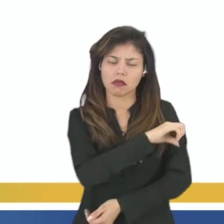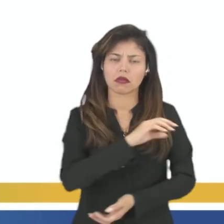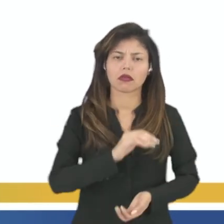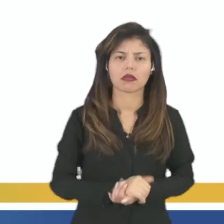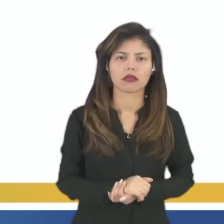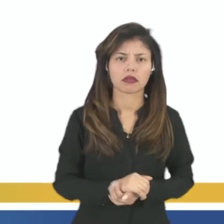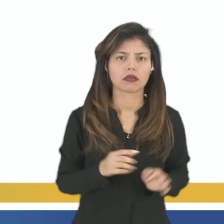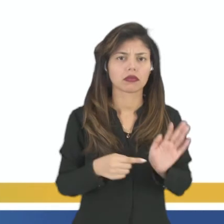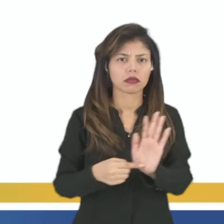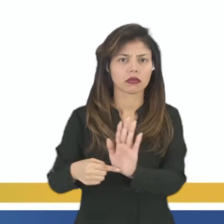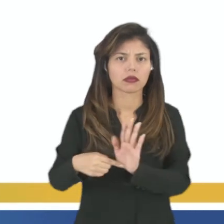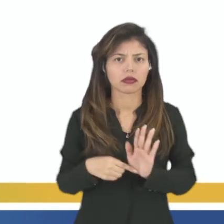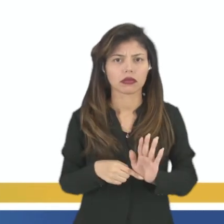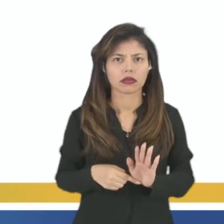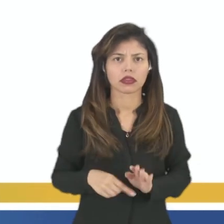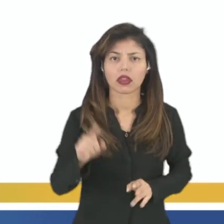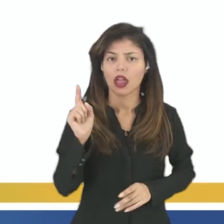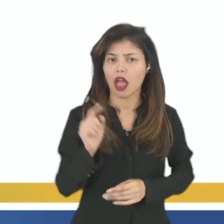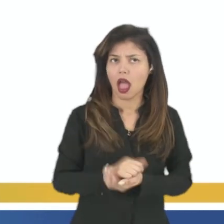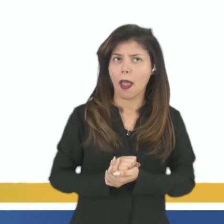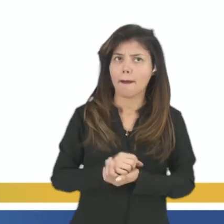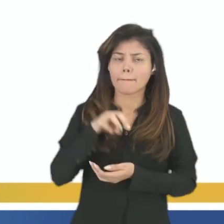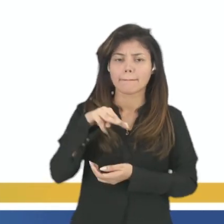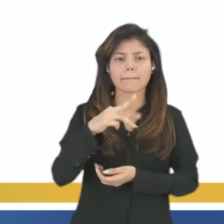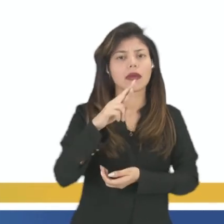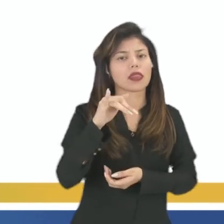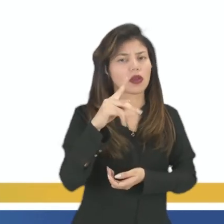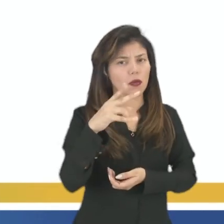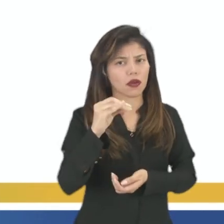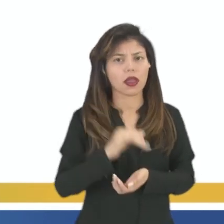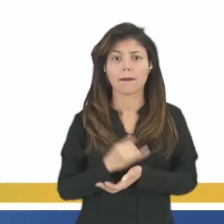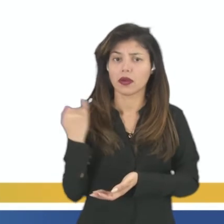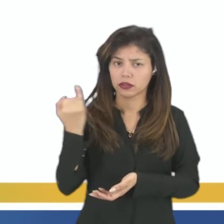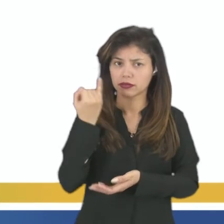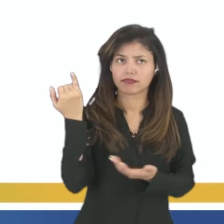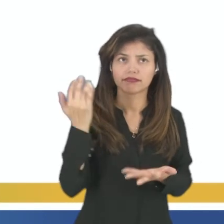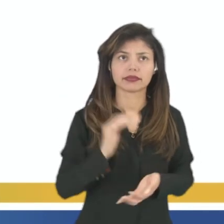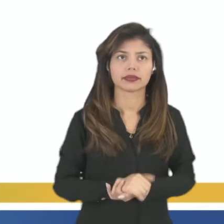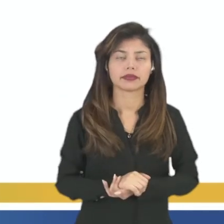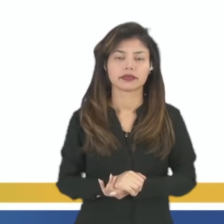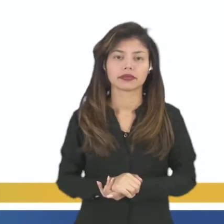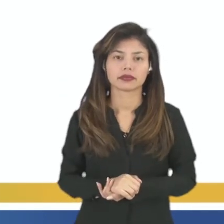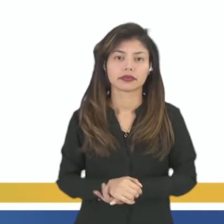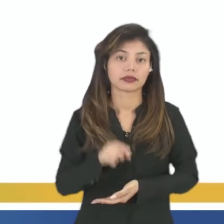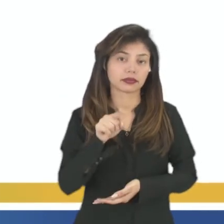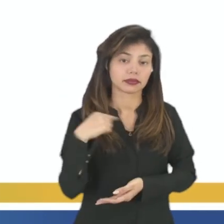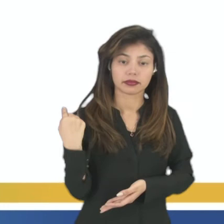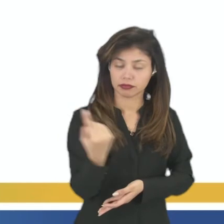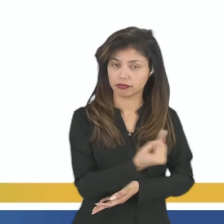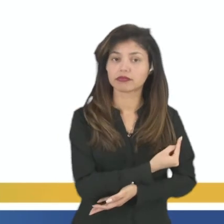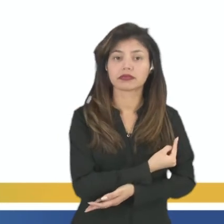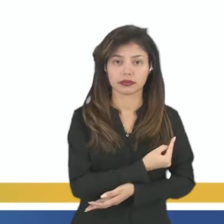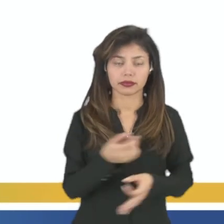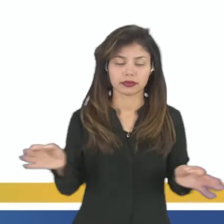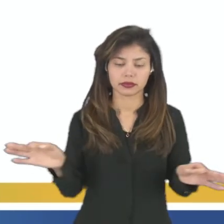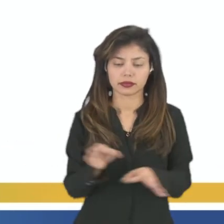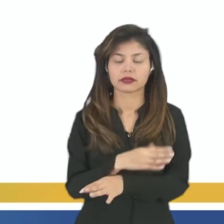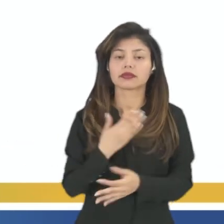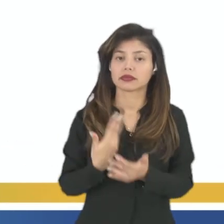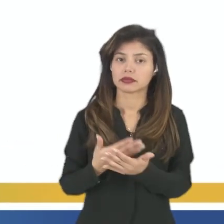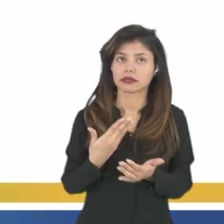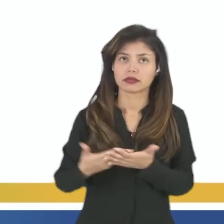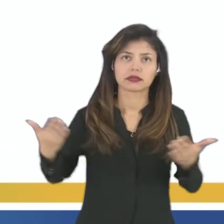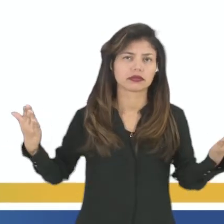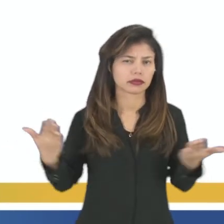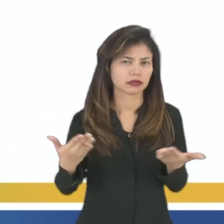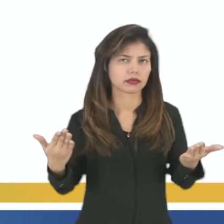próprio Porto Alegre, Belo Horizonte, são as metrópoles que é muito importante economicamente para o nosso país. Para nós encerrarmos nossa aula de hoje,